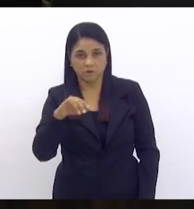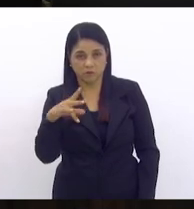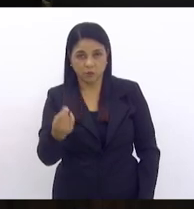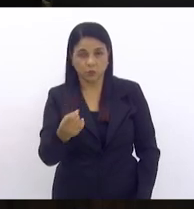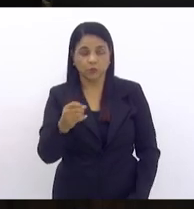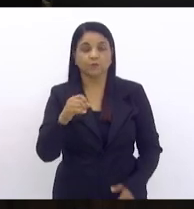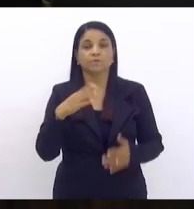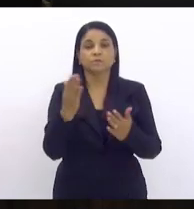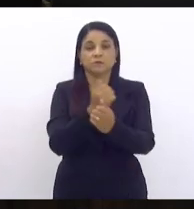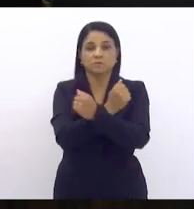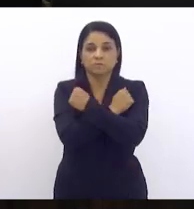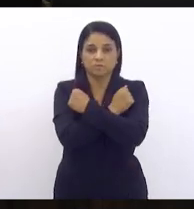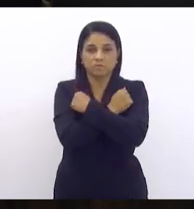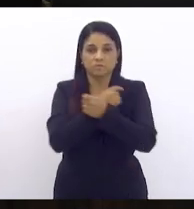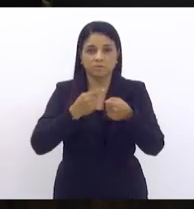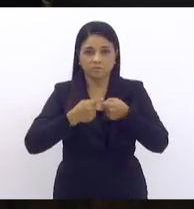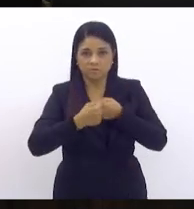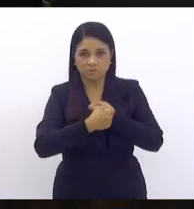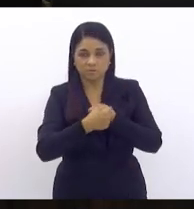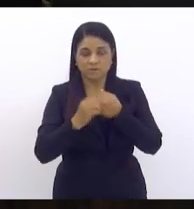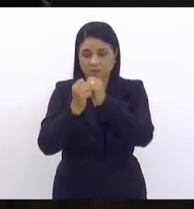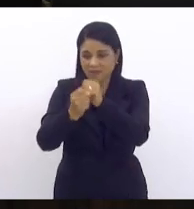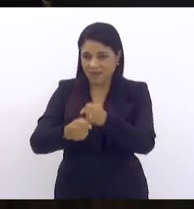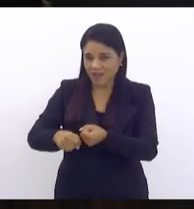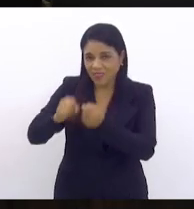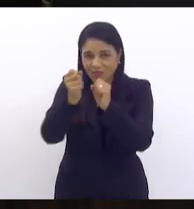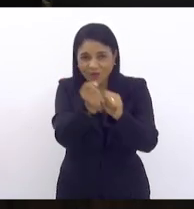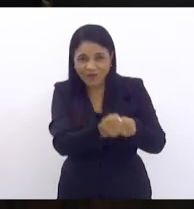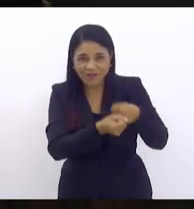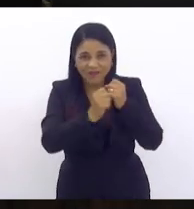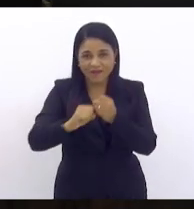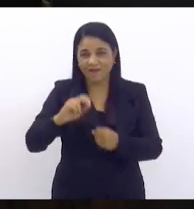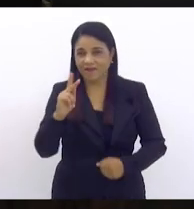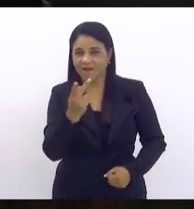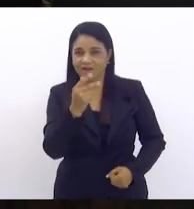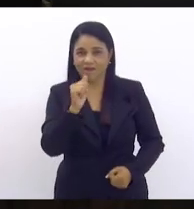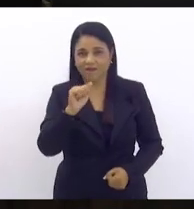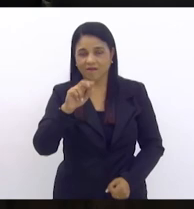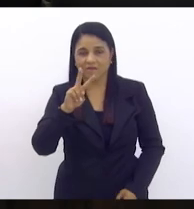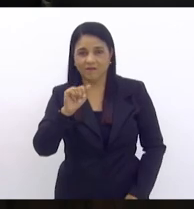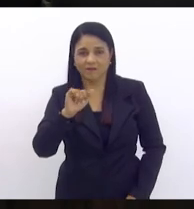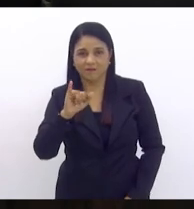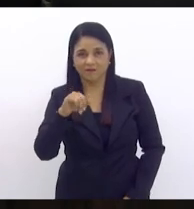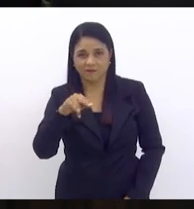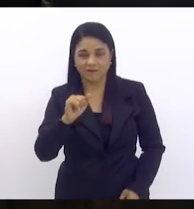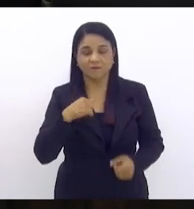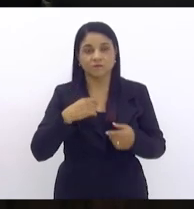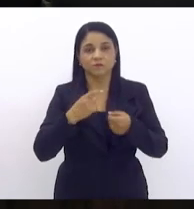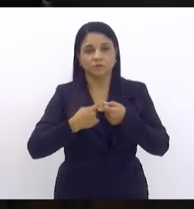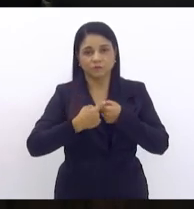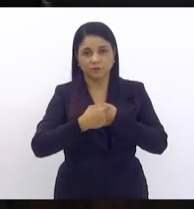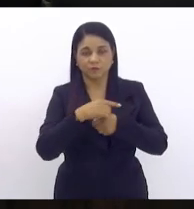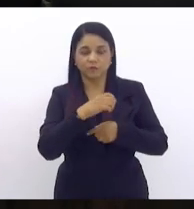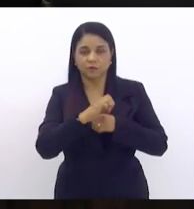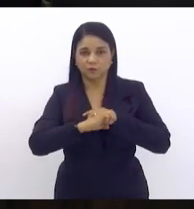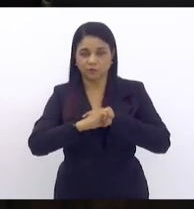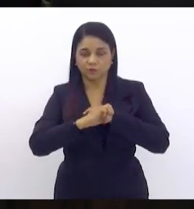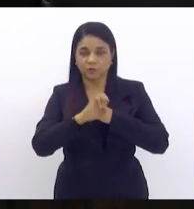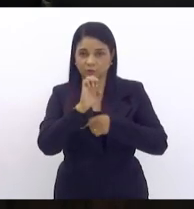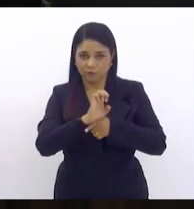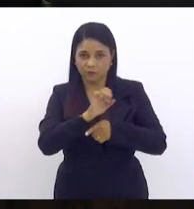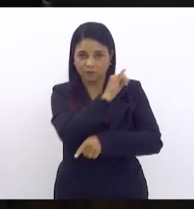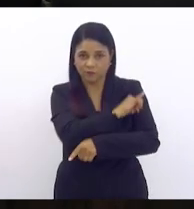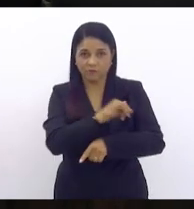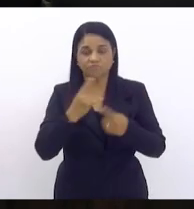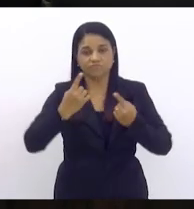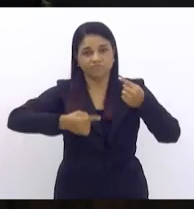Búzios, capital da canoa havaiana, no estado do Rio de Janeiro. Em discussão, não havendo quem queira discutir,